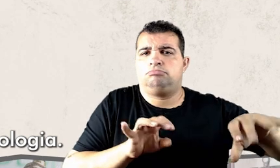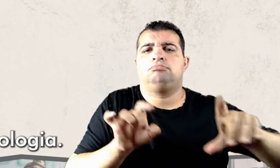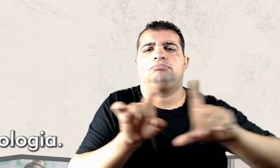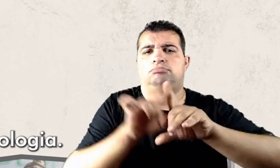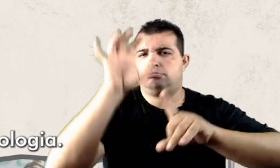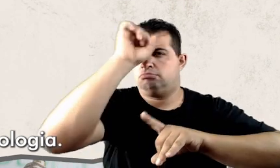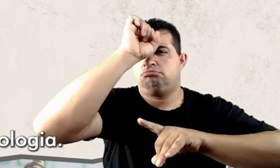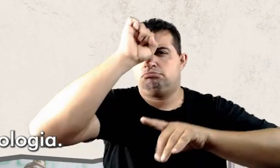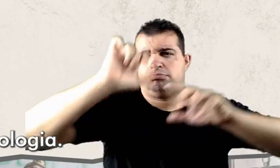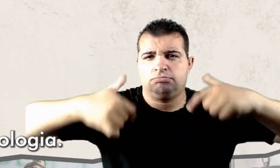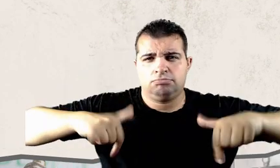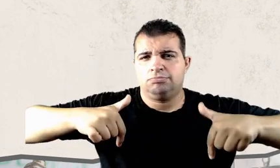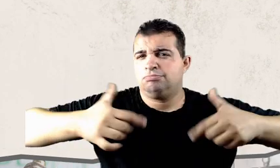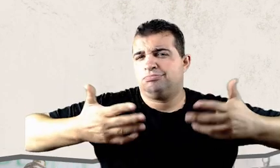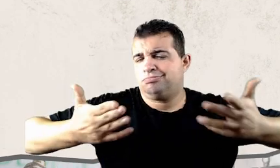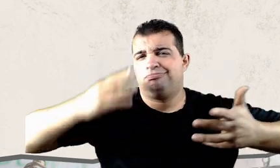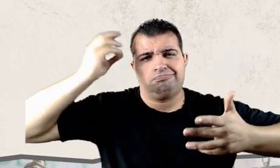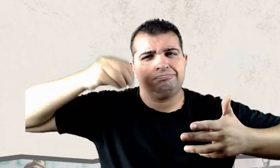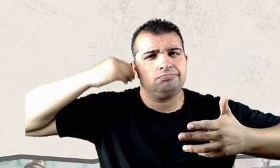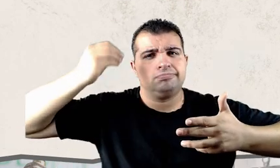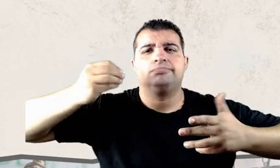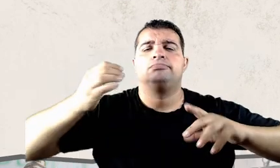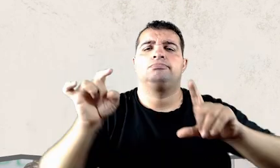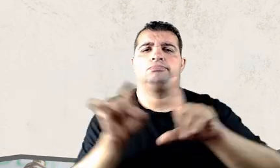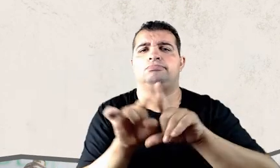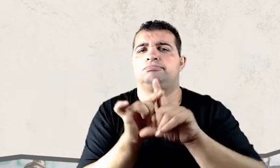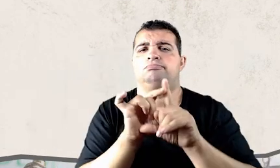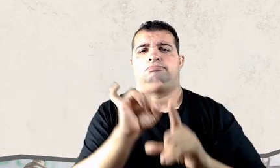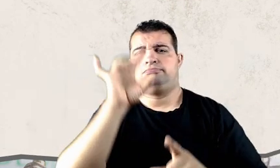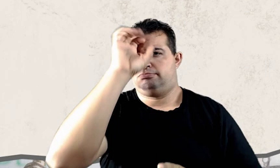aprende-se trabalhando em psicologia e aprende-se vivendo.